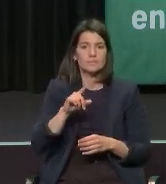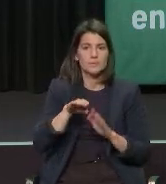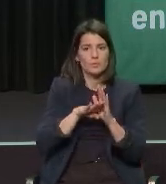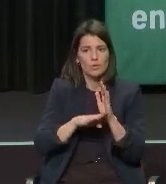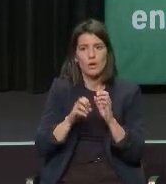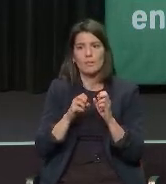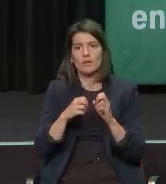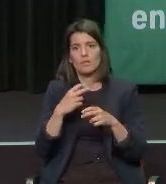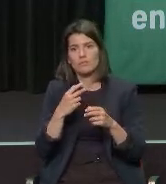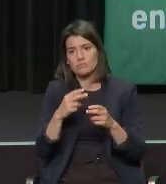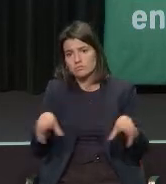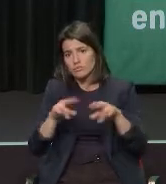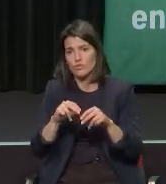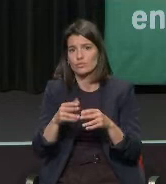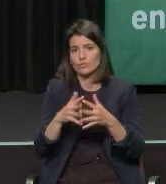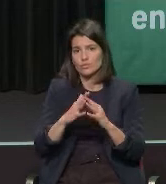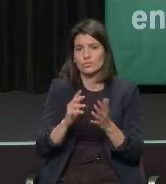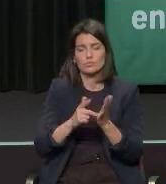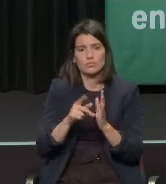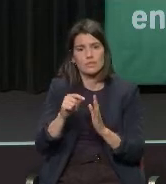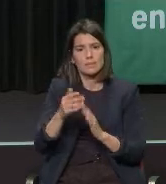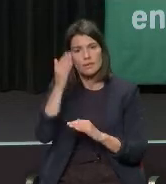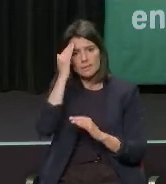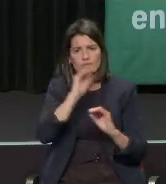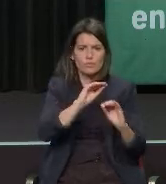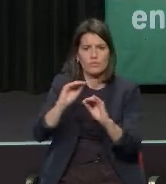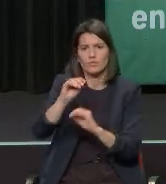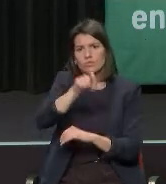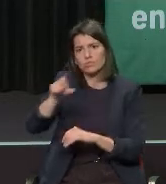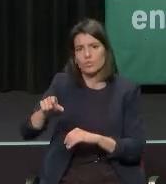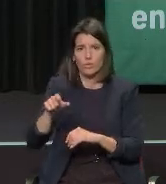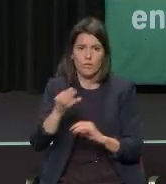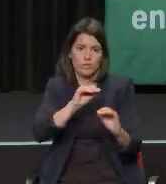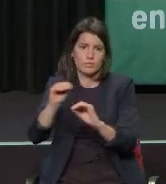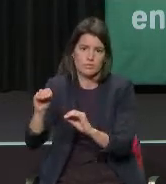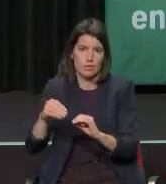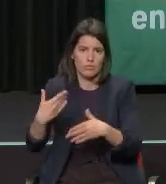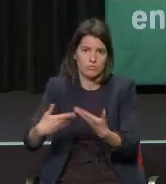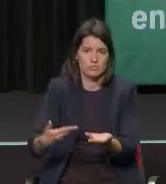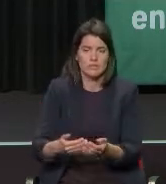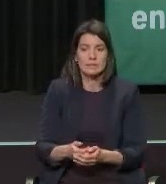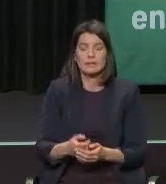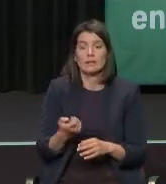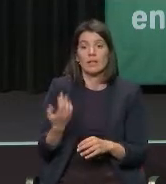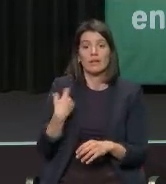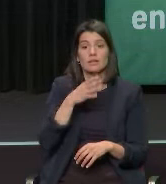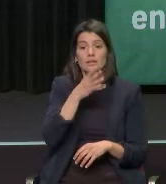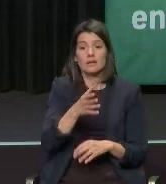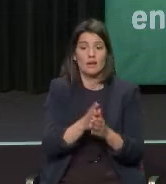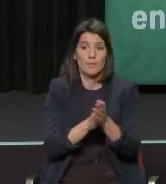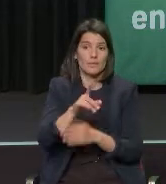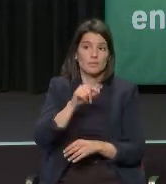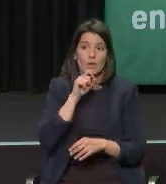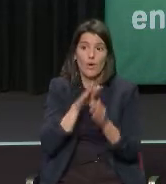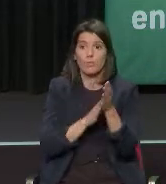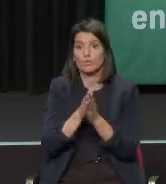de renovação da infraestrutura tecnológica e de capacitação e formação dos recursos humanos. O que eu referi há pouco, só aproveitando também aqui a oportunidade